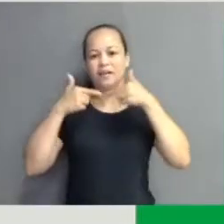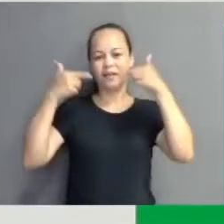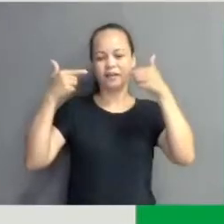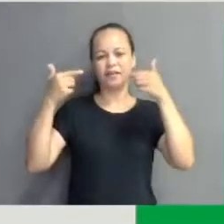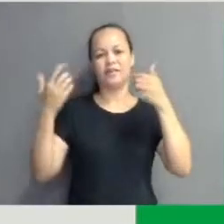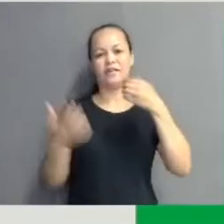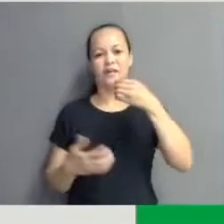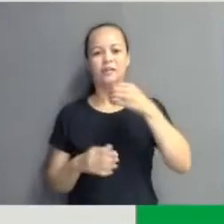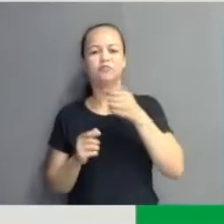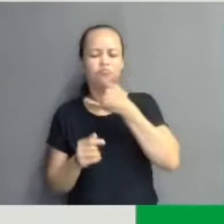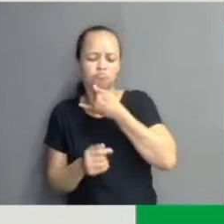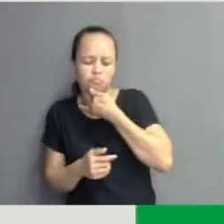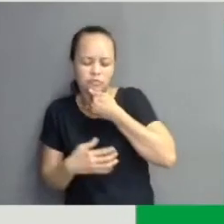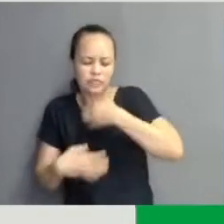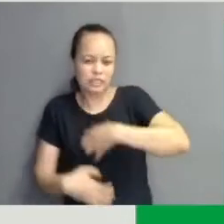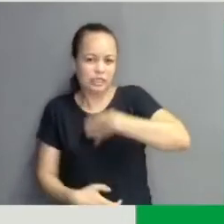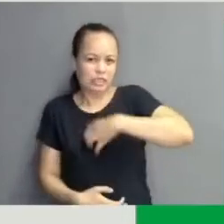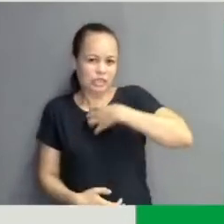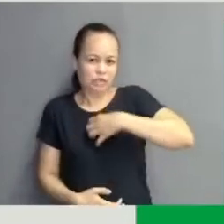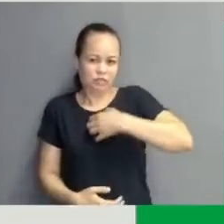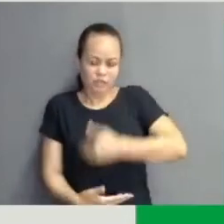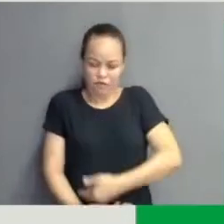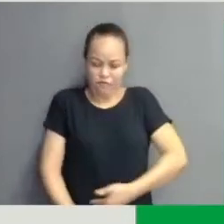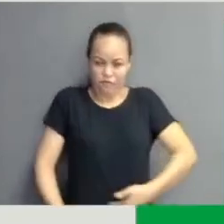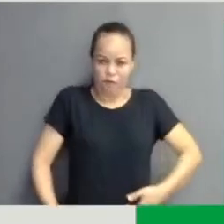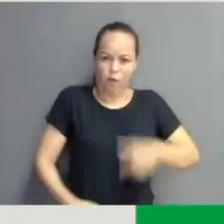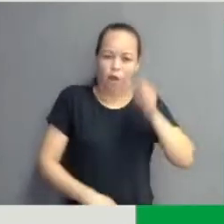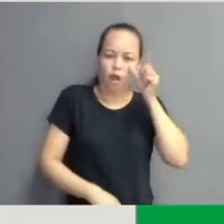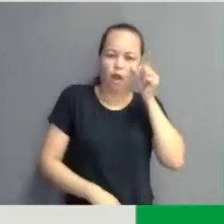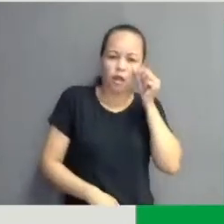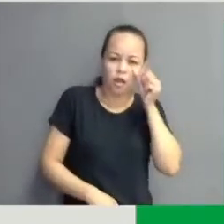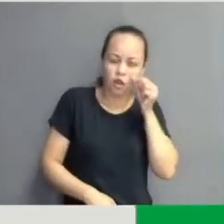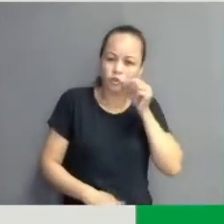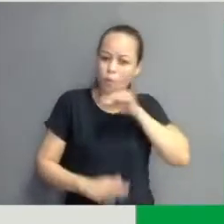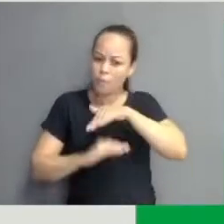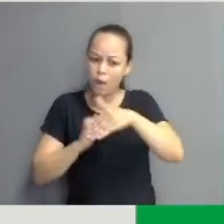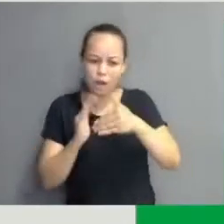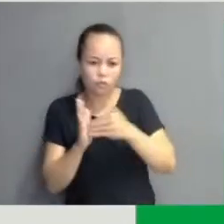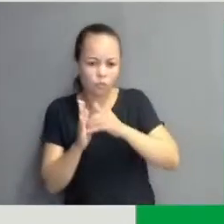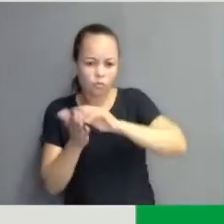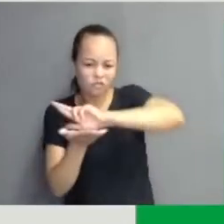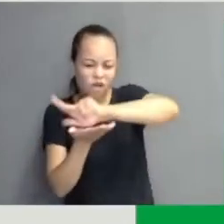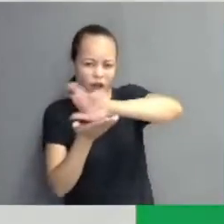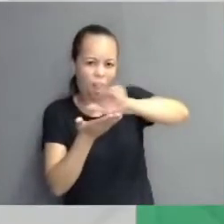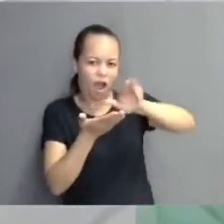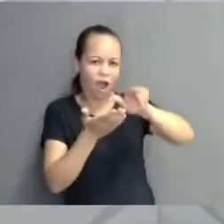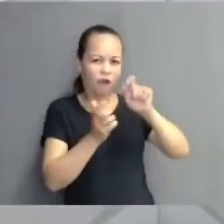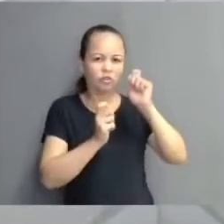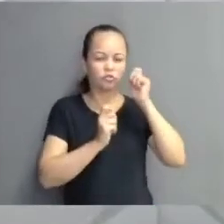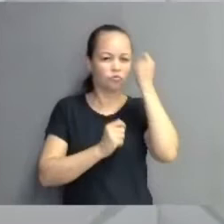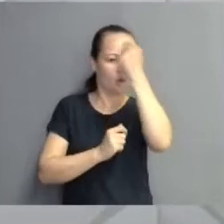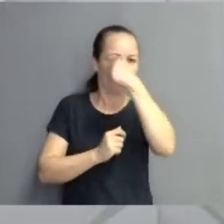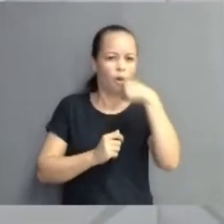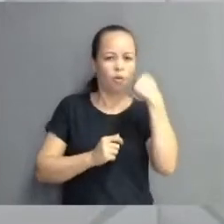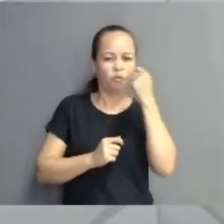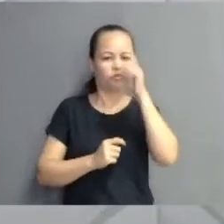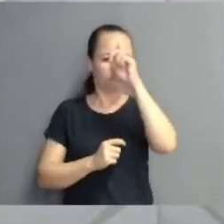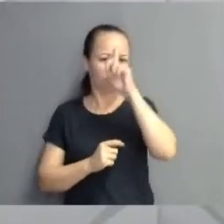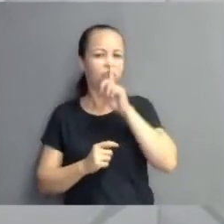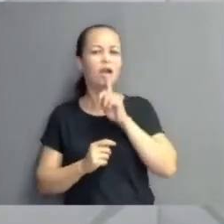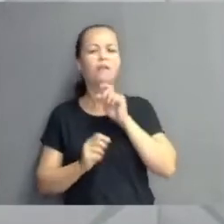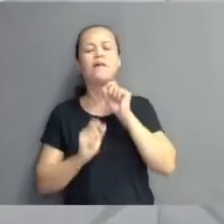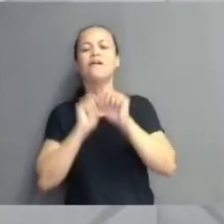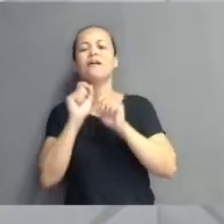de raiva se tônus e fome para tudo para todas as coisas que você quiser dizer